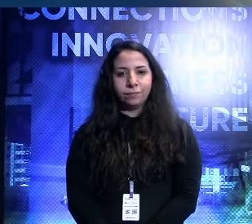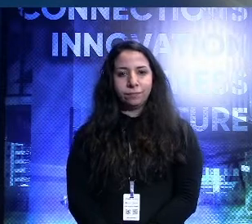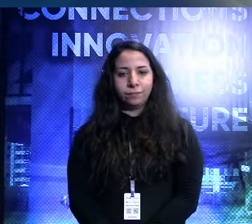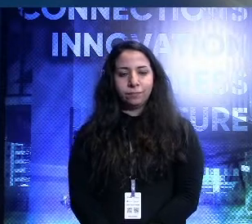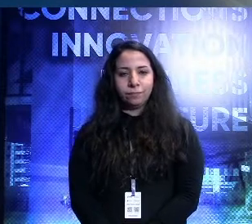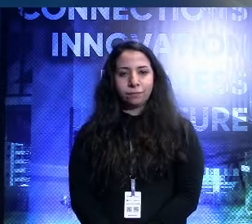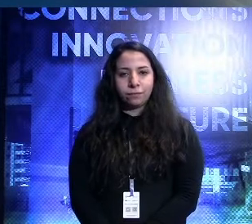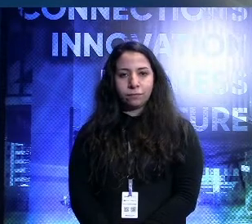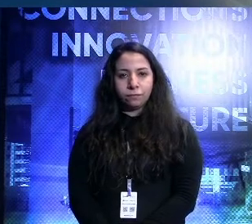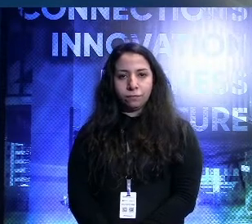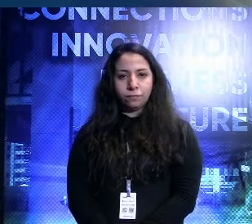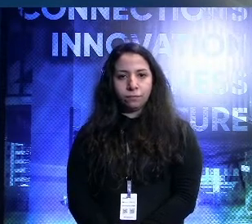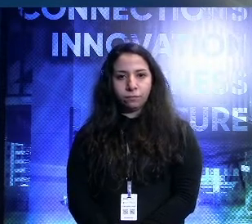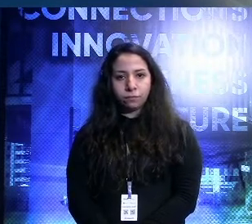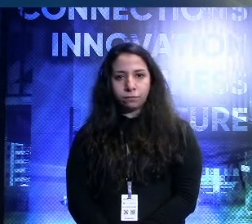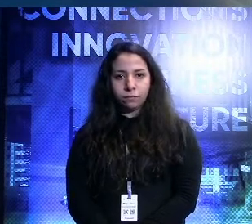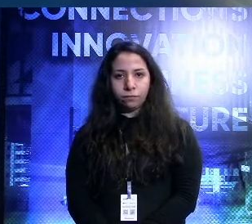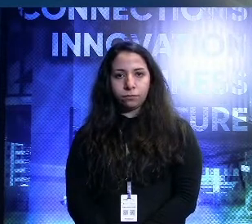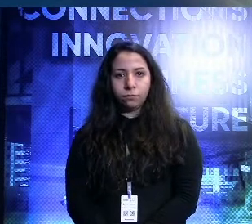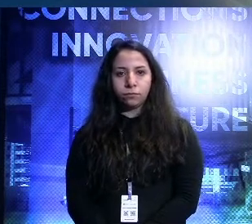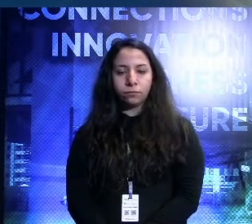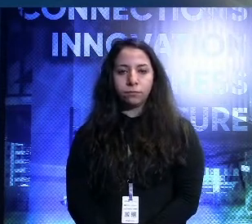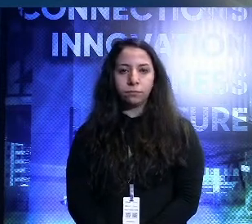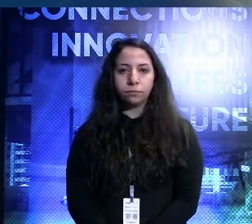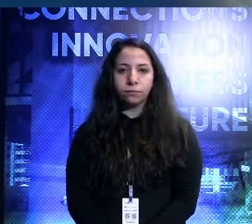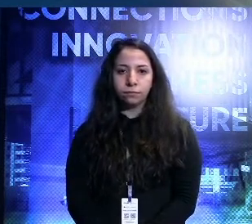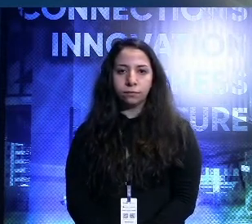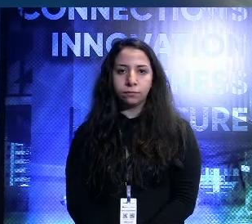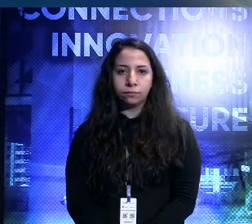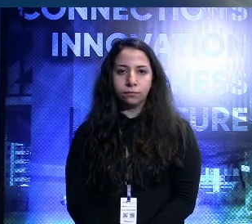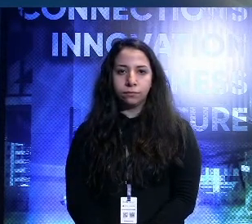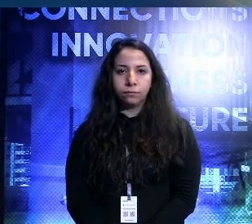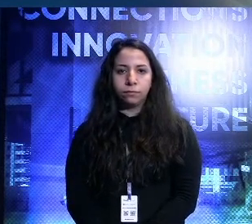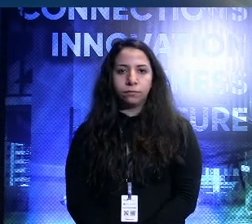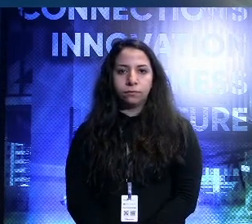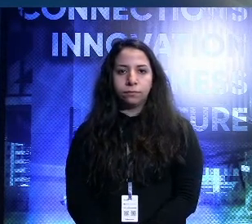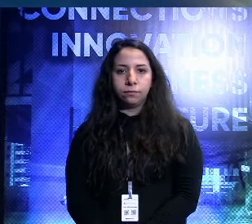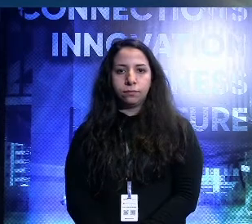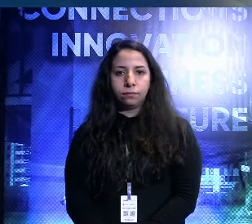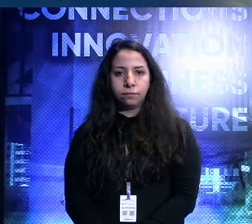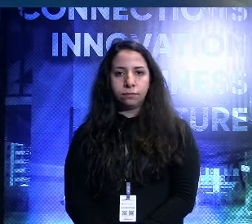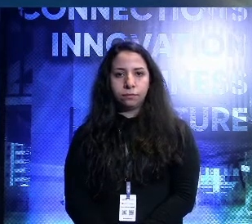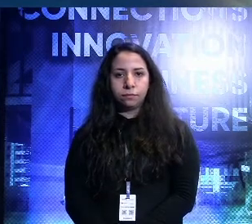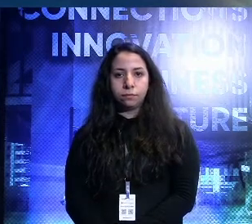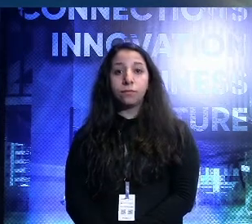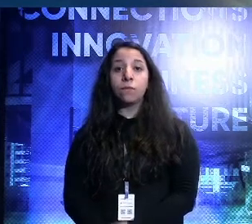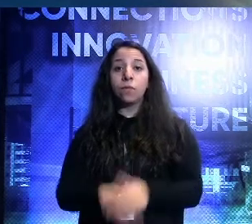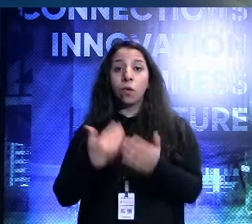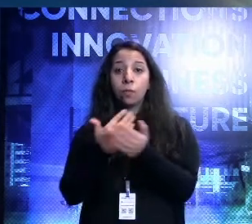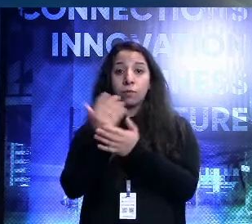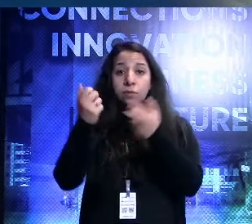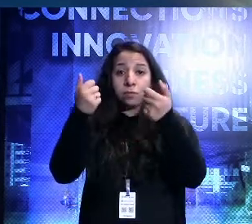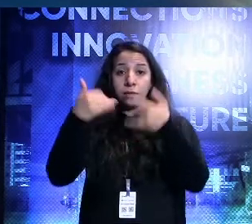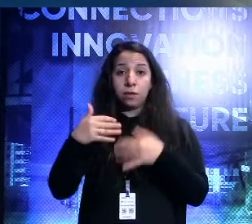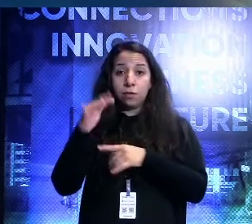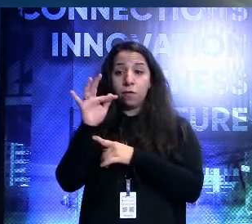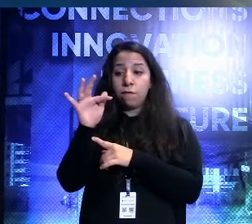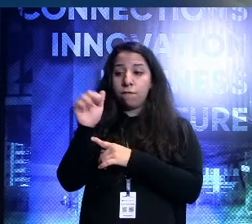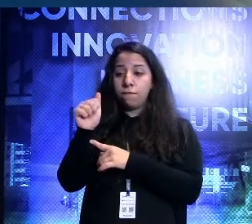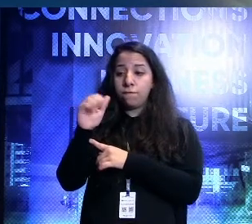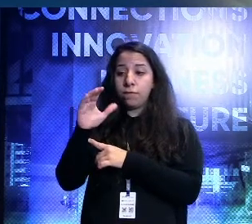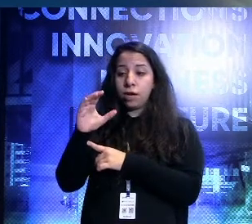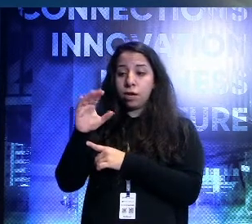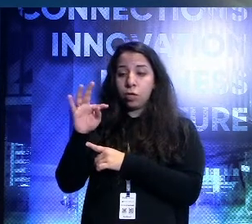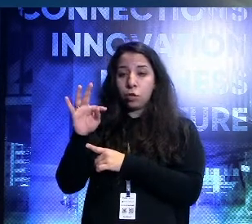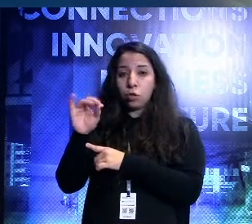Vamos lá. Vamos começar falando do factory aqui. E aí eu trouxe como exemplo, eu falei